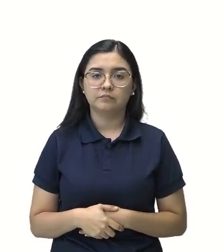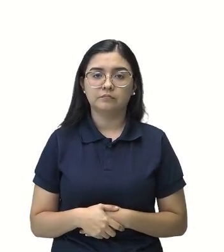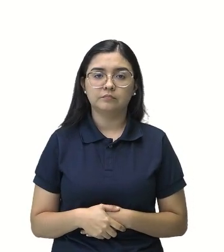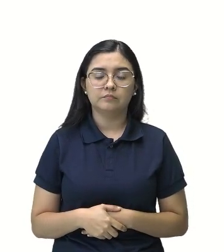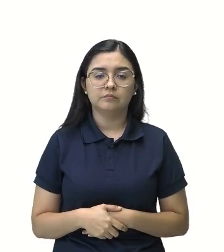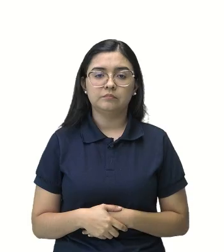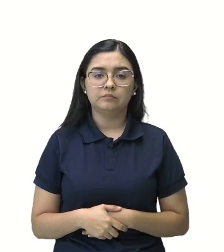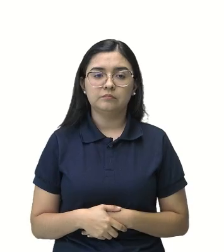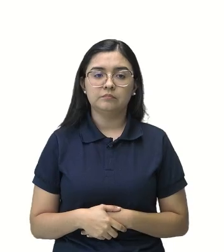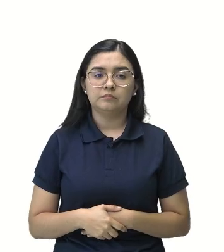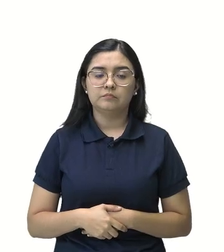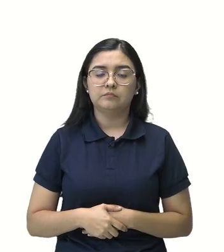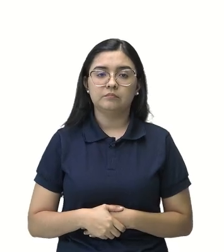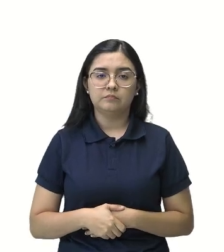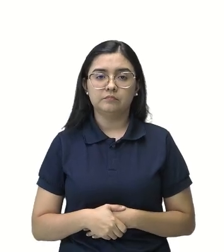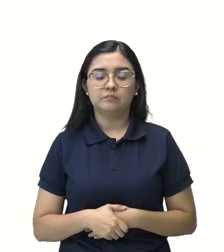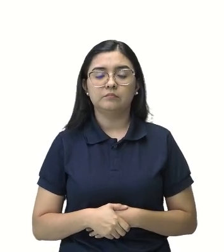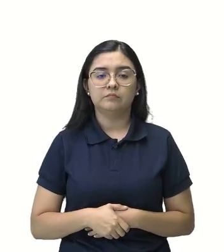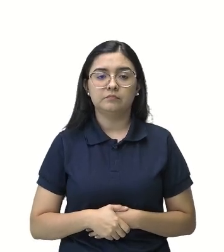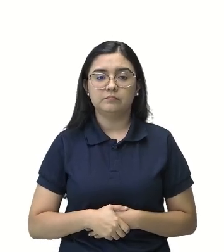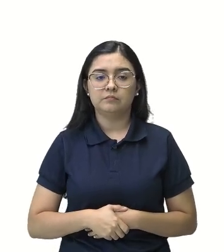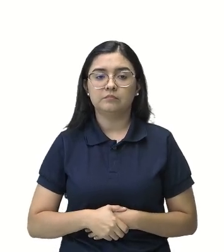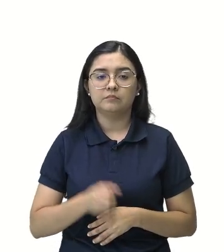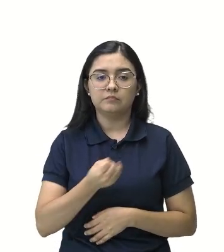e o número